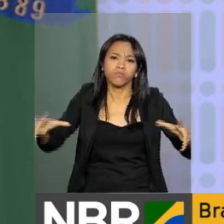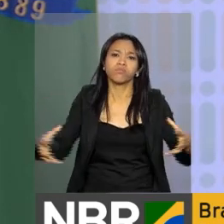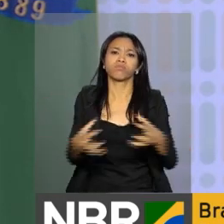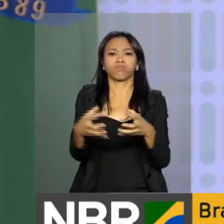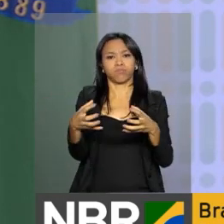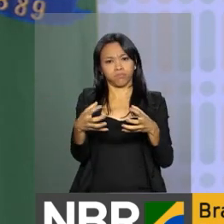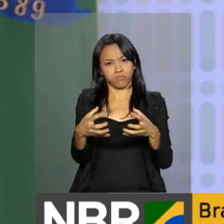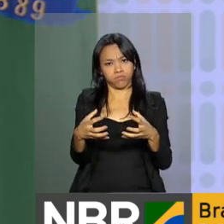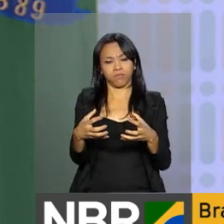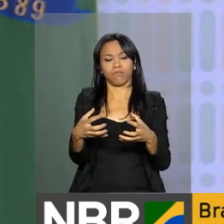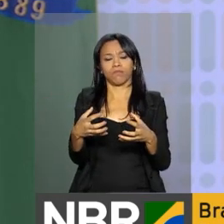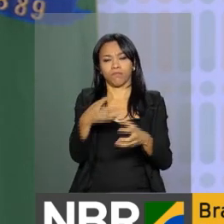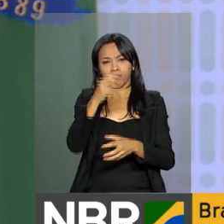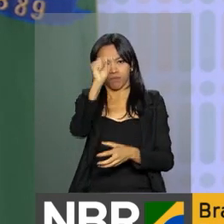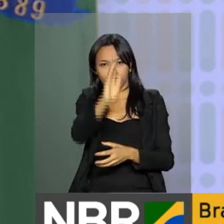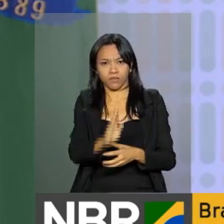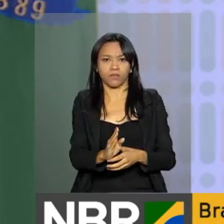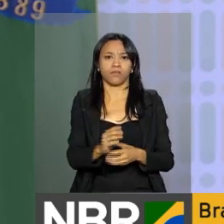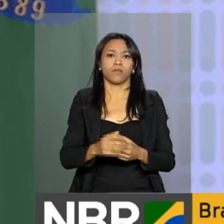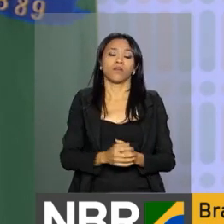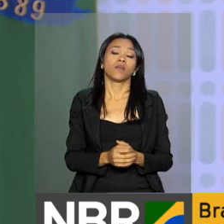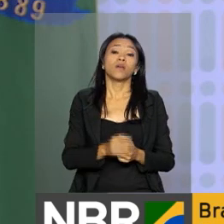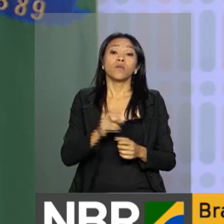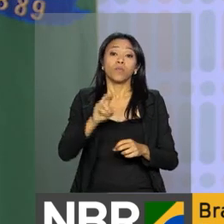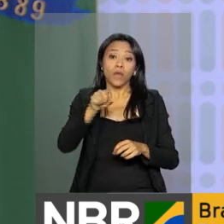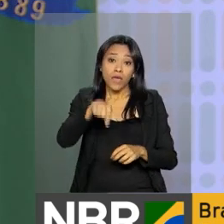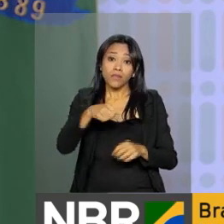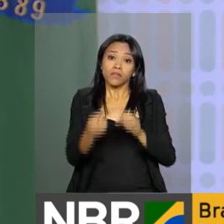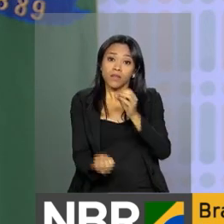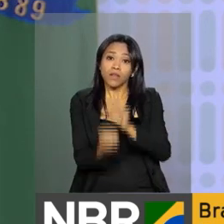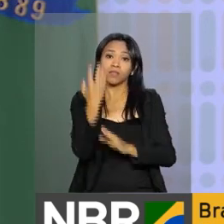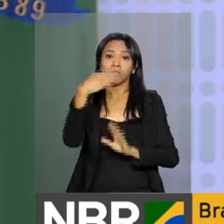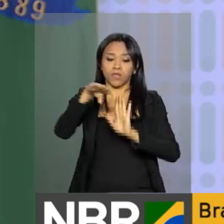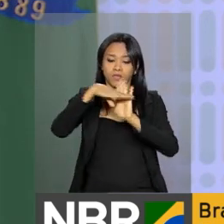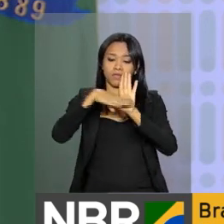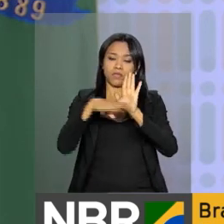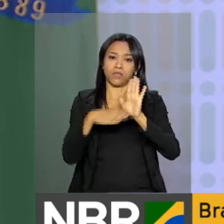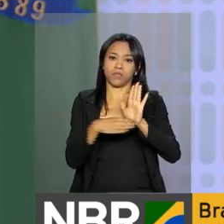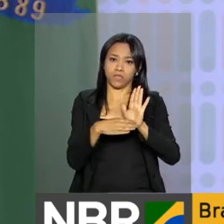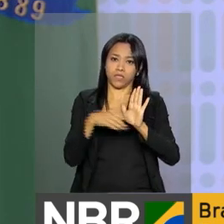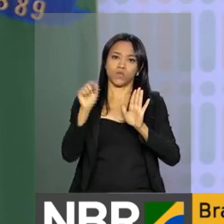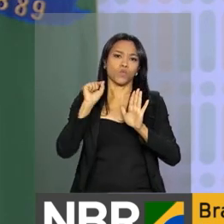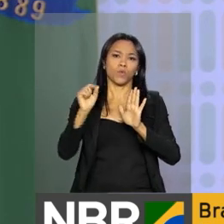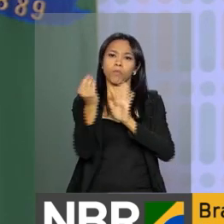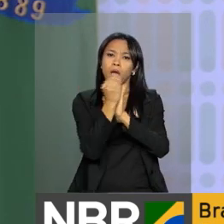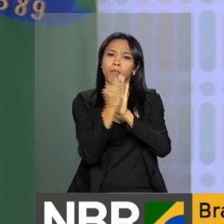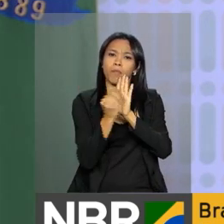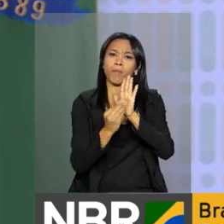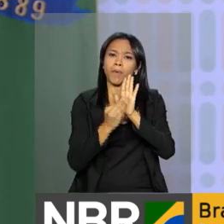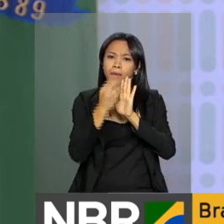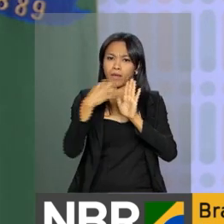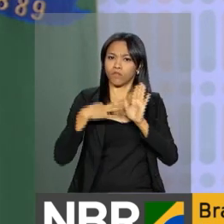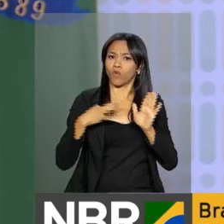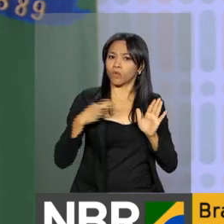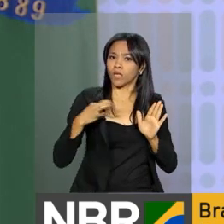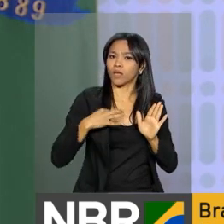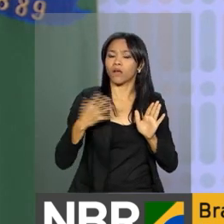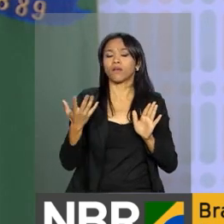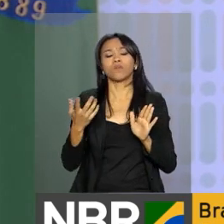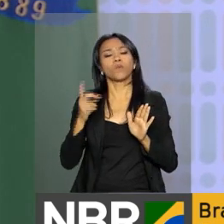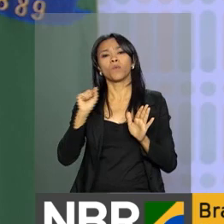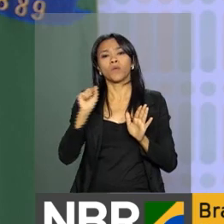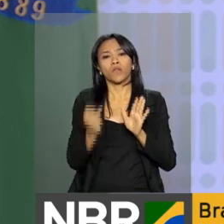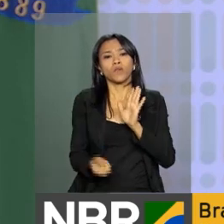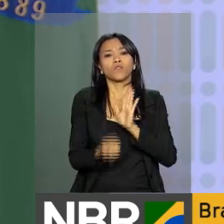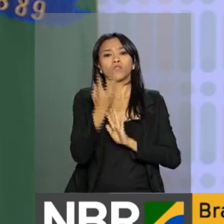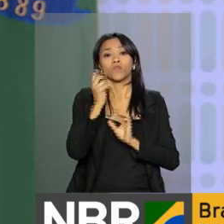portanto, deste Plano Nacional do Voluntariado, nós estamos colocando, Padilha,